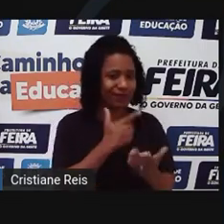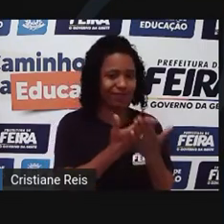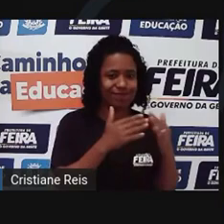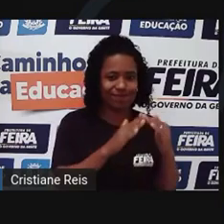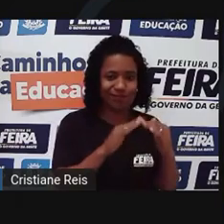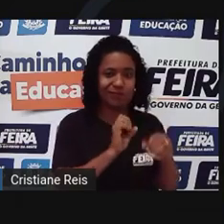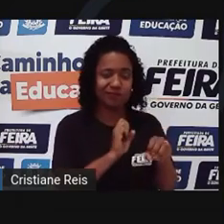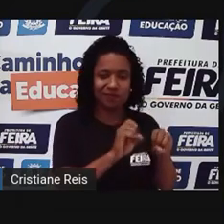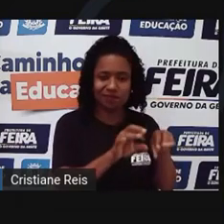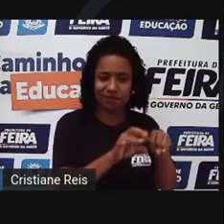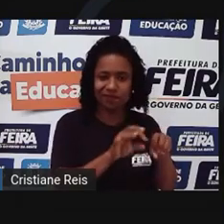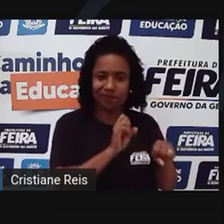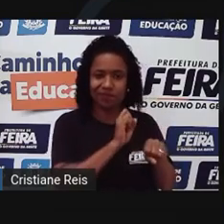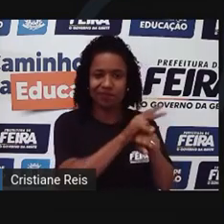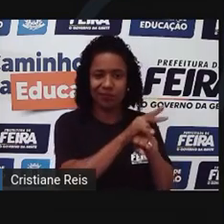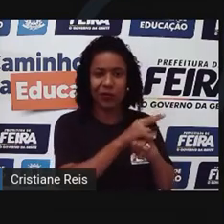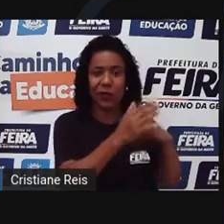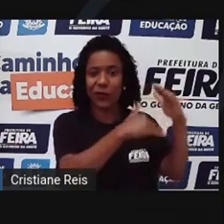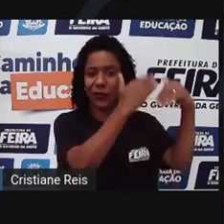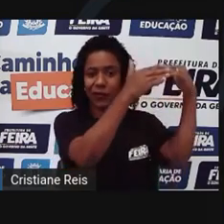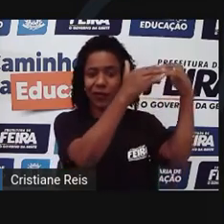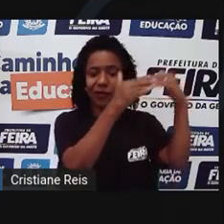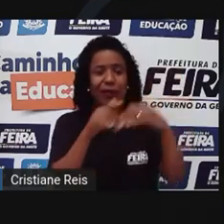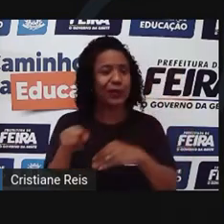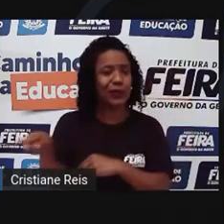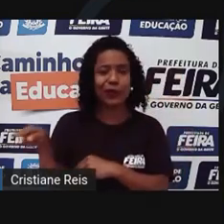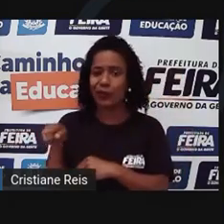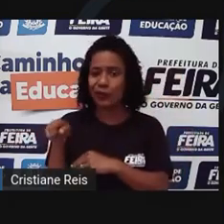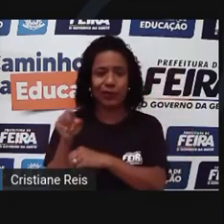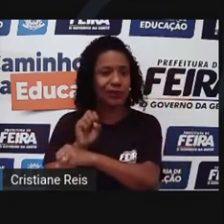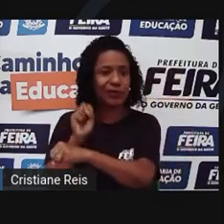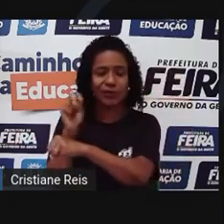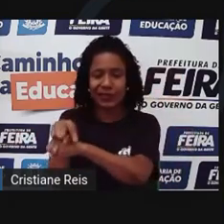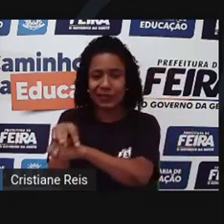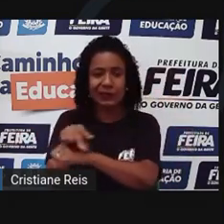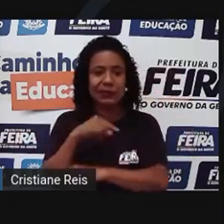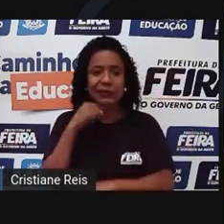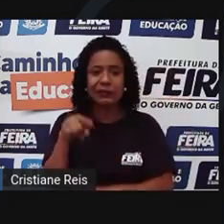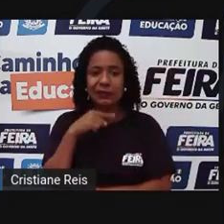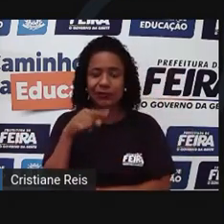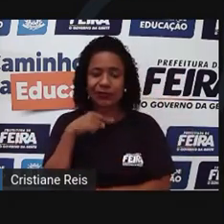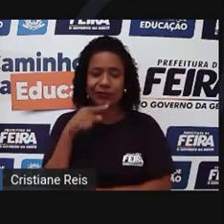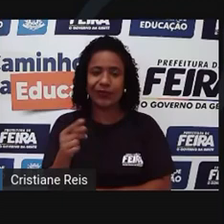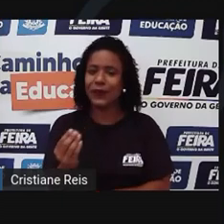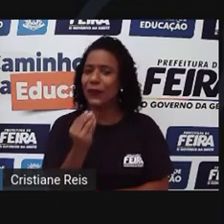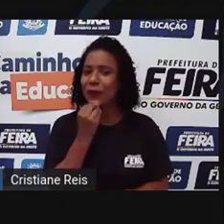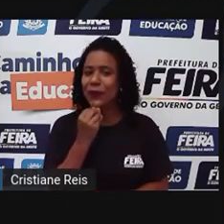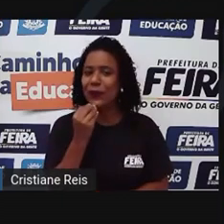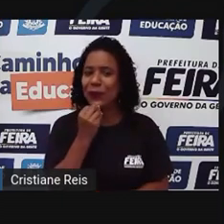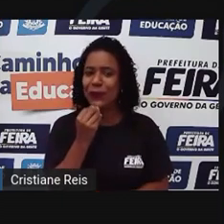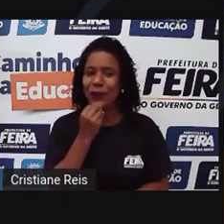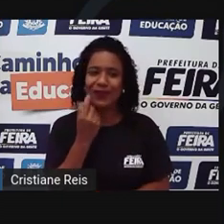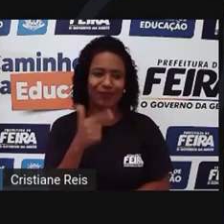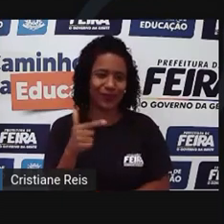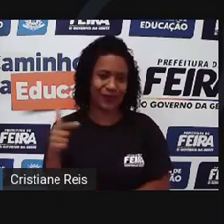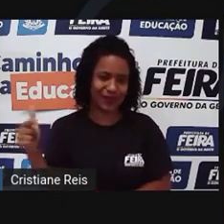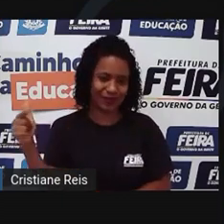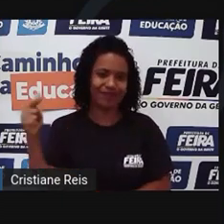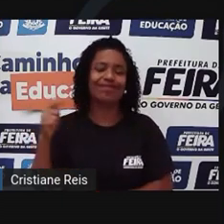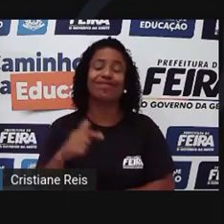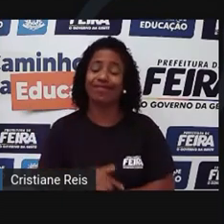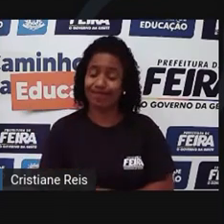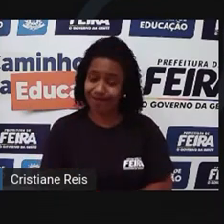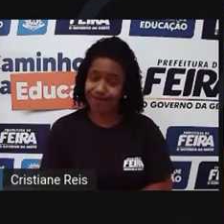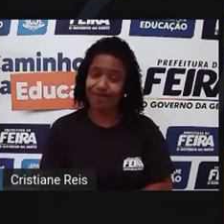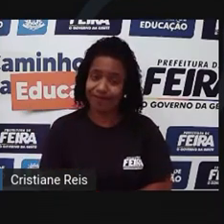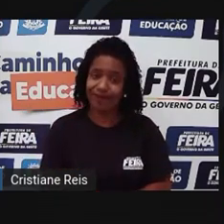mesmas oportunidades no ambiente educacional. Então, ela afeta as chances de realização educacional dos indivíduos, né? E